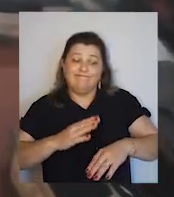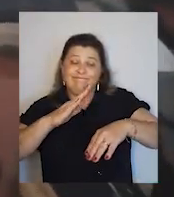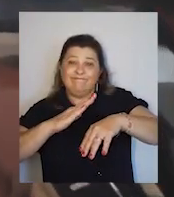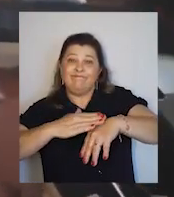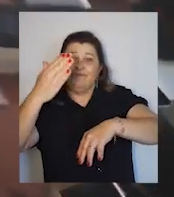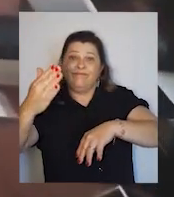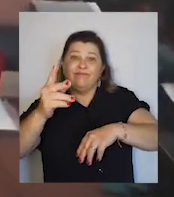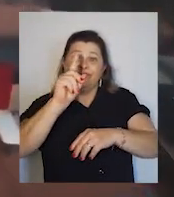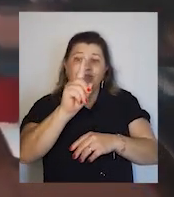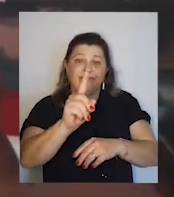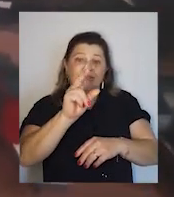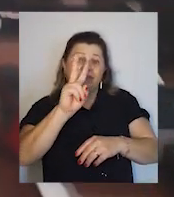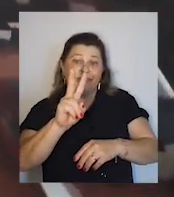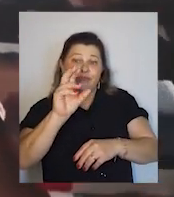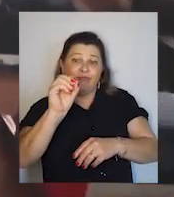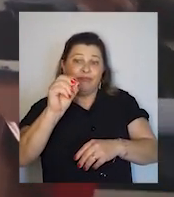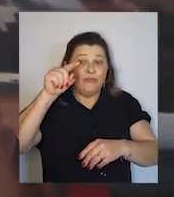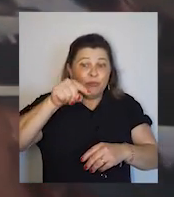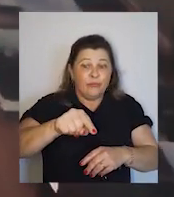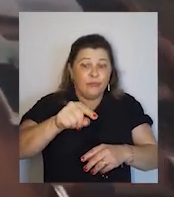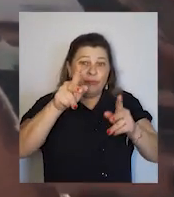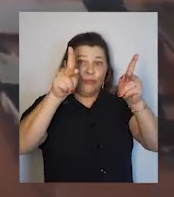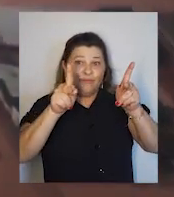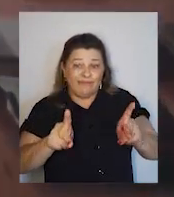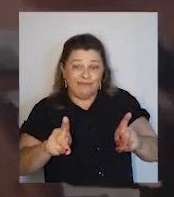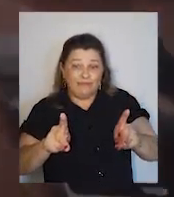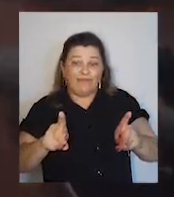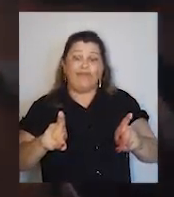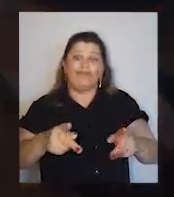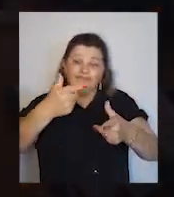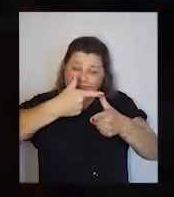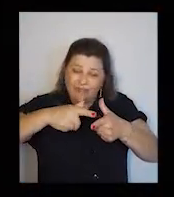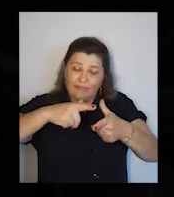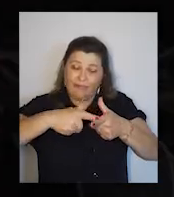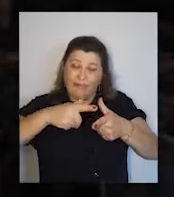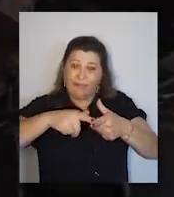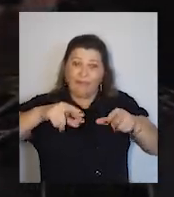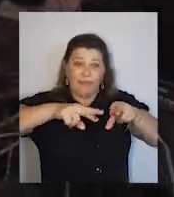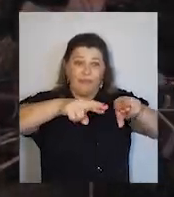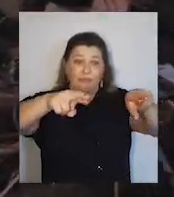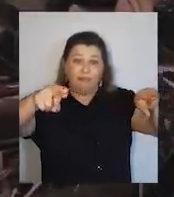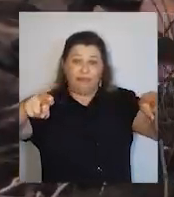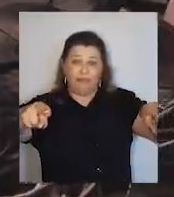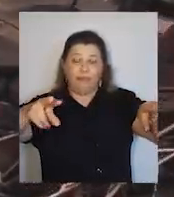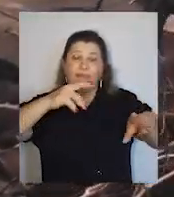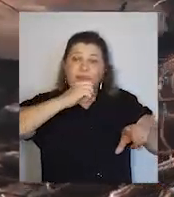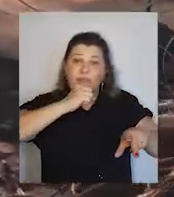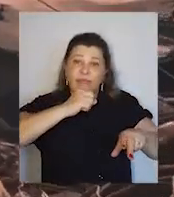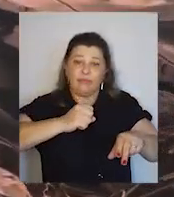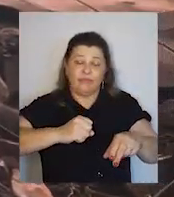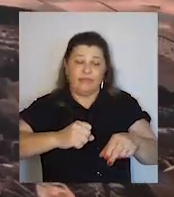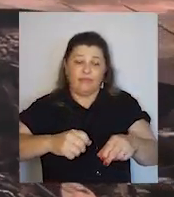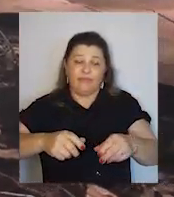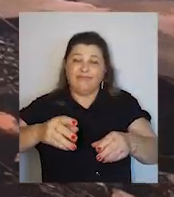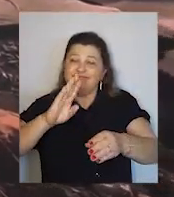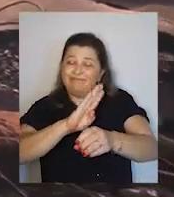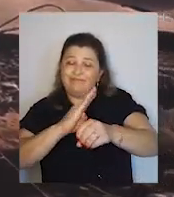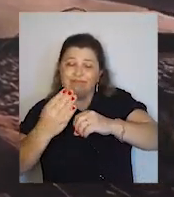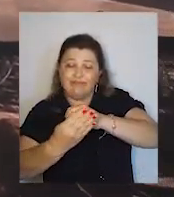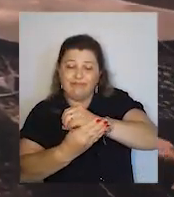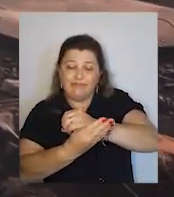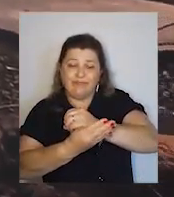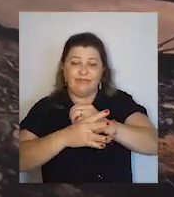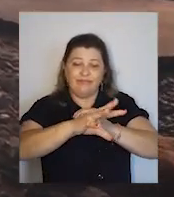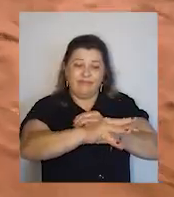Mais de 120 mil pessoas foram diretamente impactadas no vale. Em algumas cidades, bairros inteiros